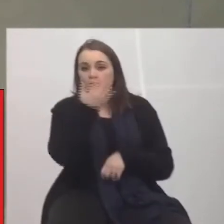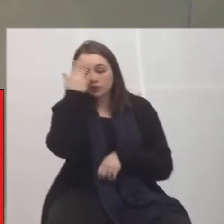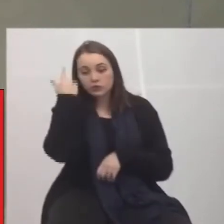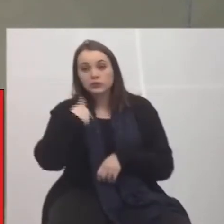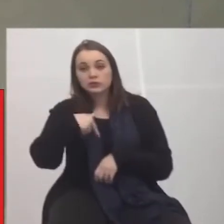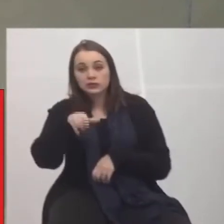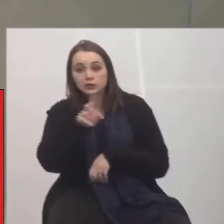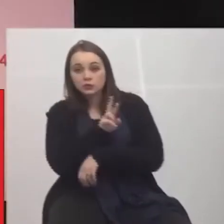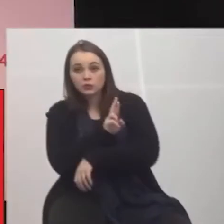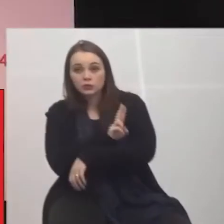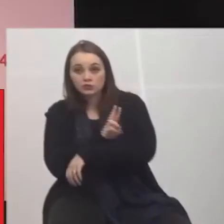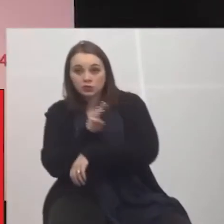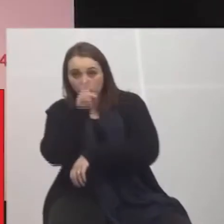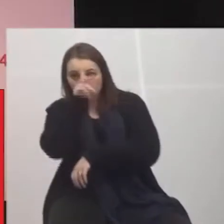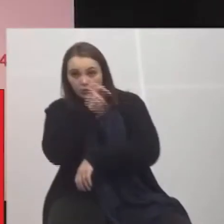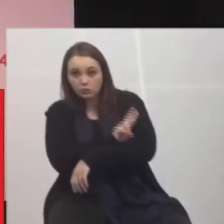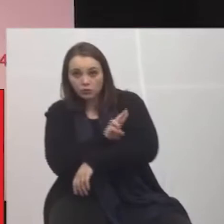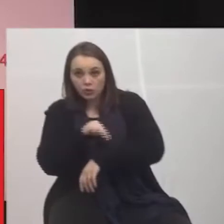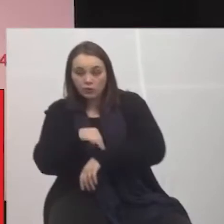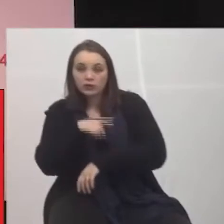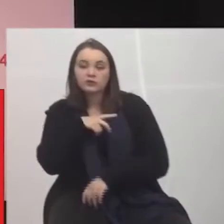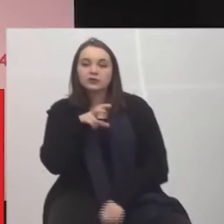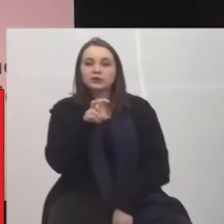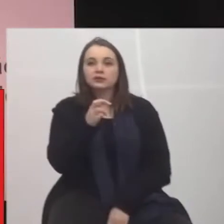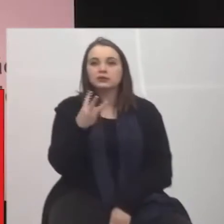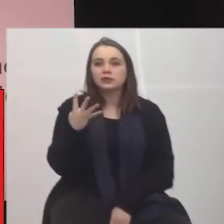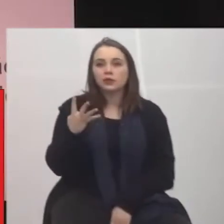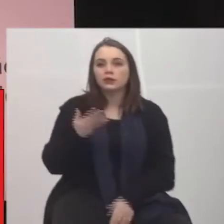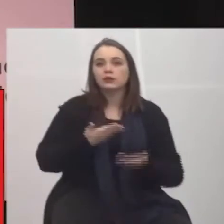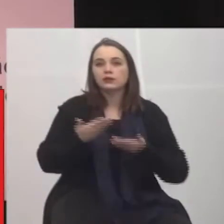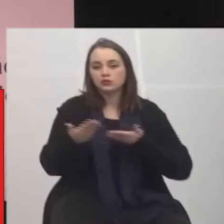de 534 atendimentos.